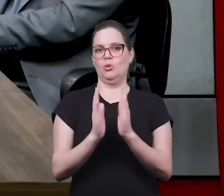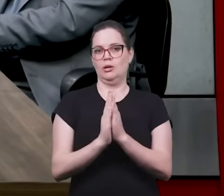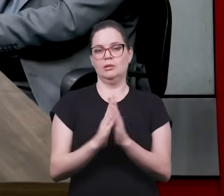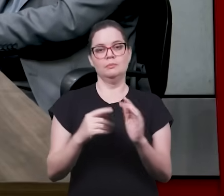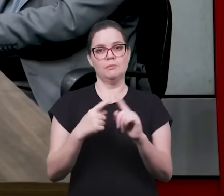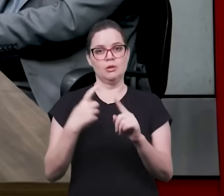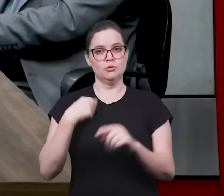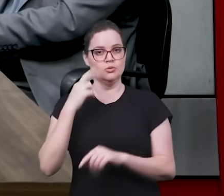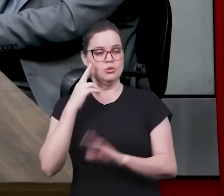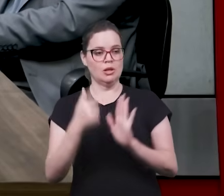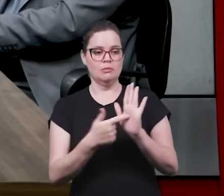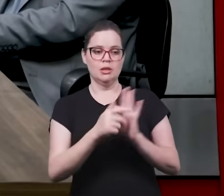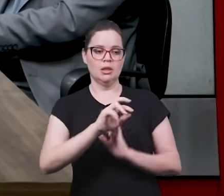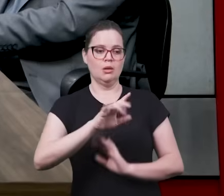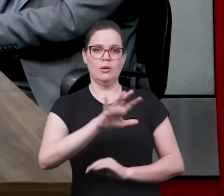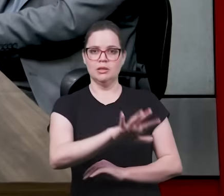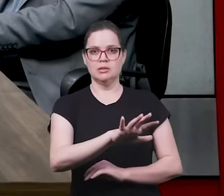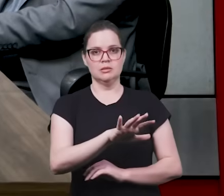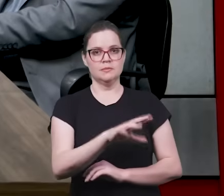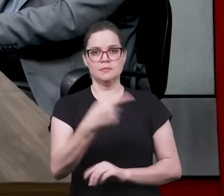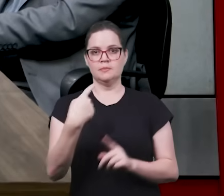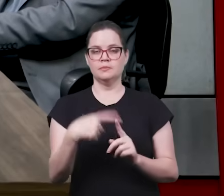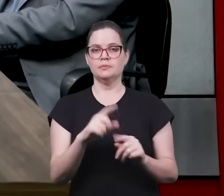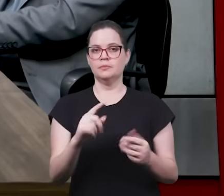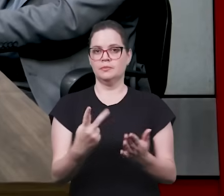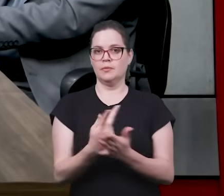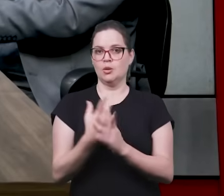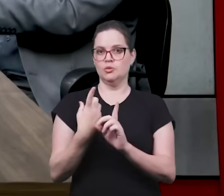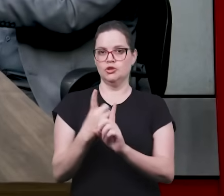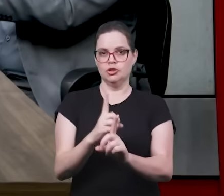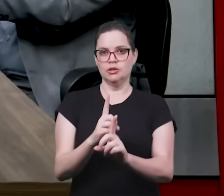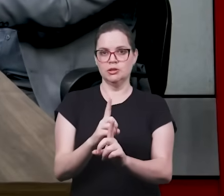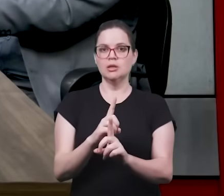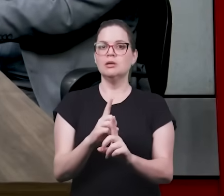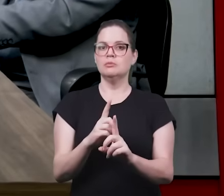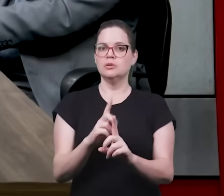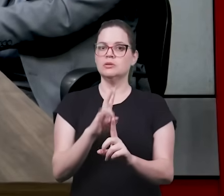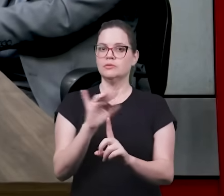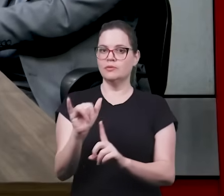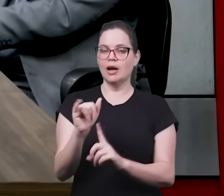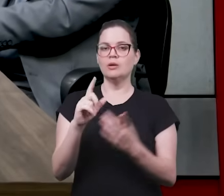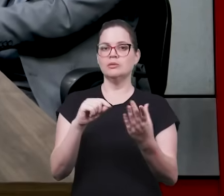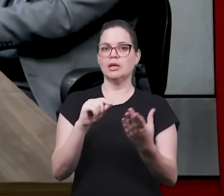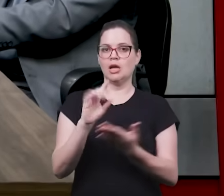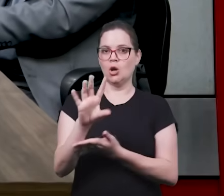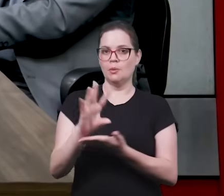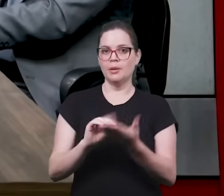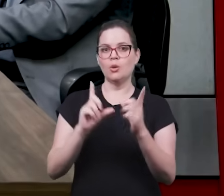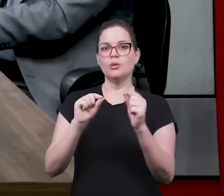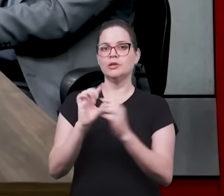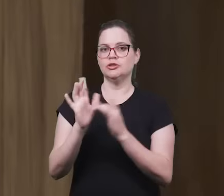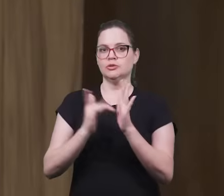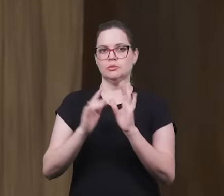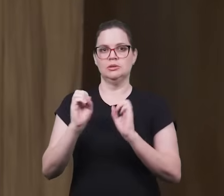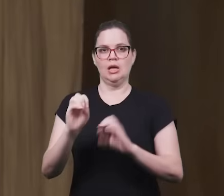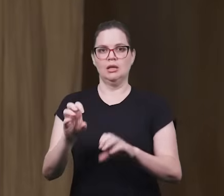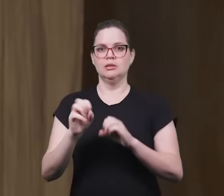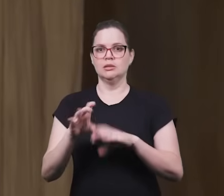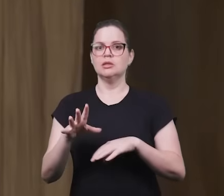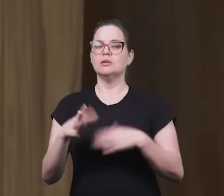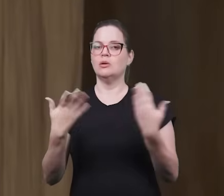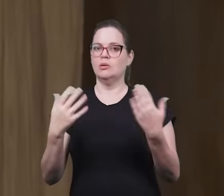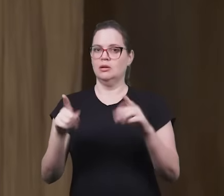mostrar. Até porque os discípulos iriam replicar todo o ensino do Senhor. Não é isso mesmo? Exatamente.